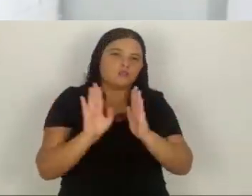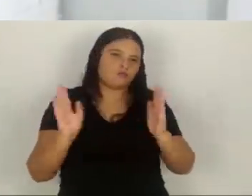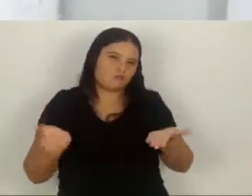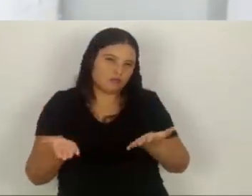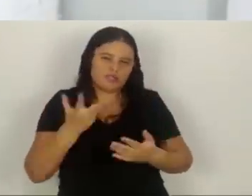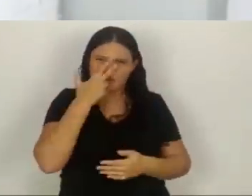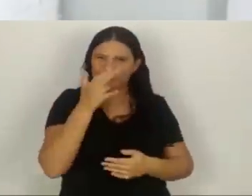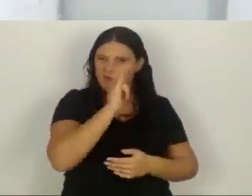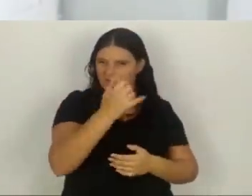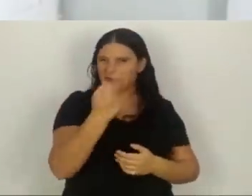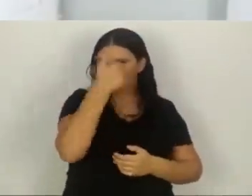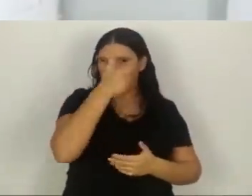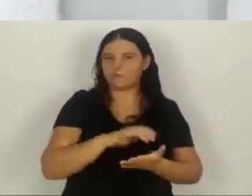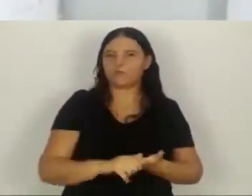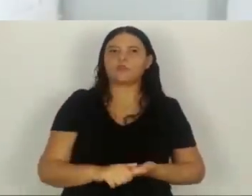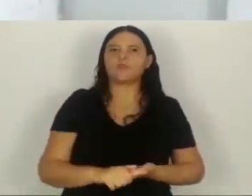bem?